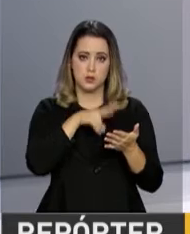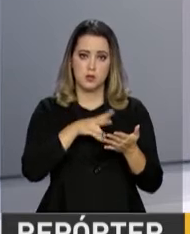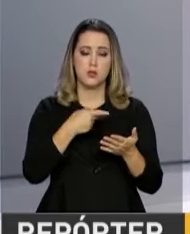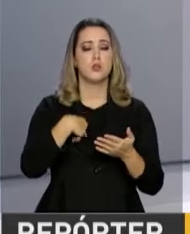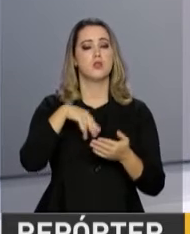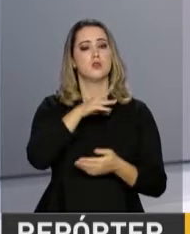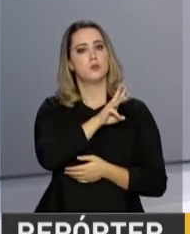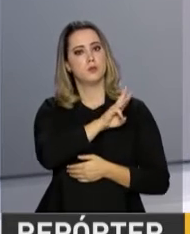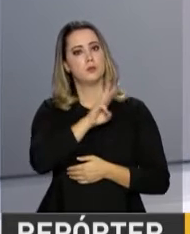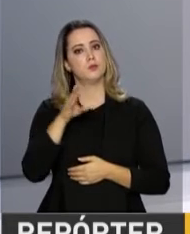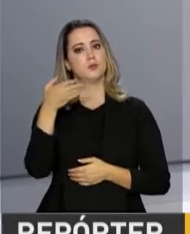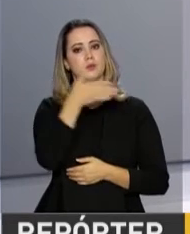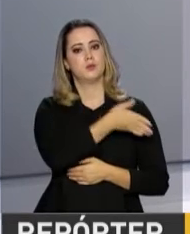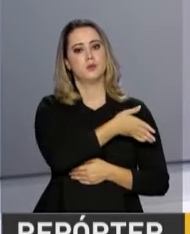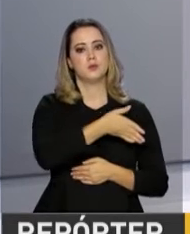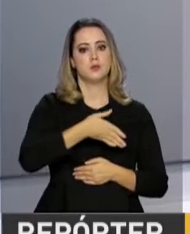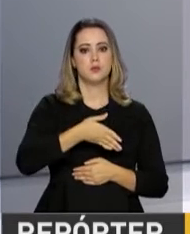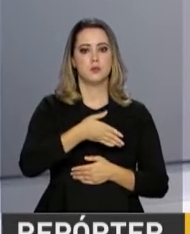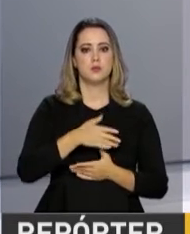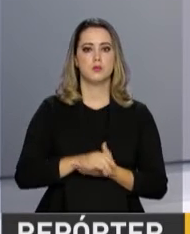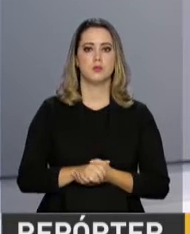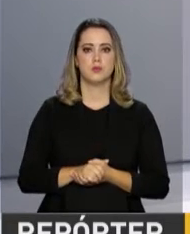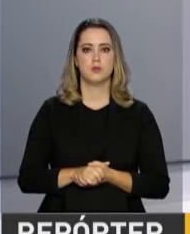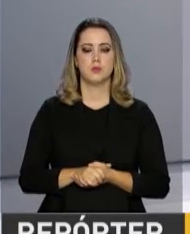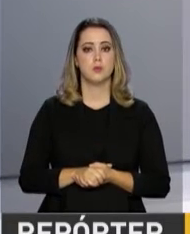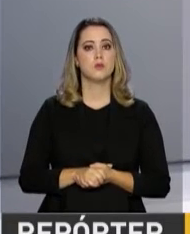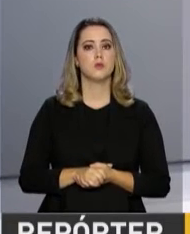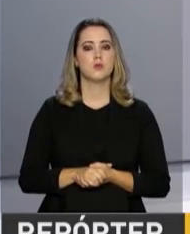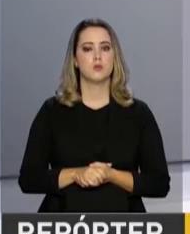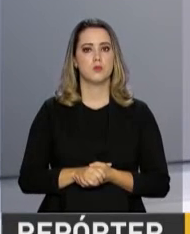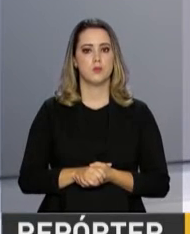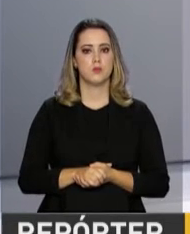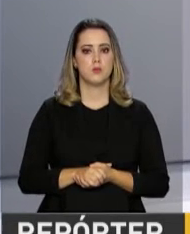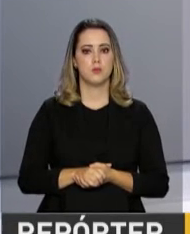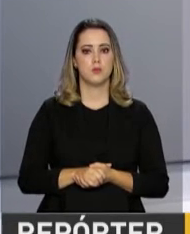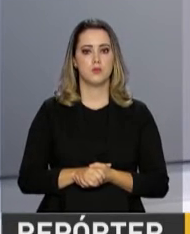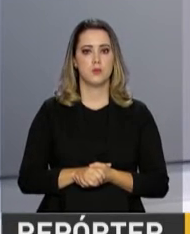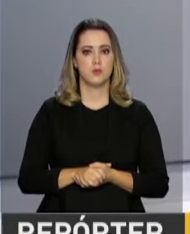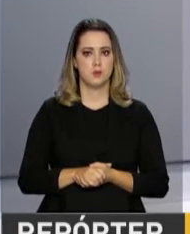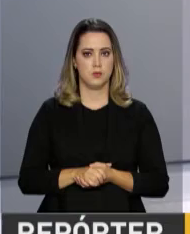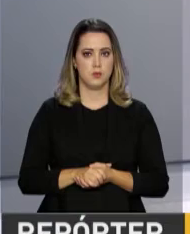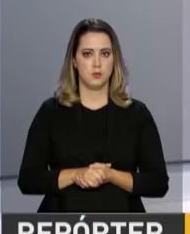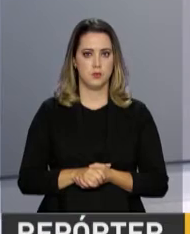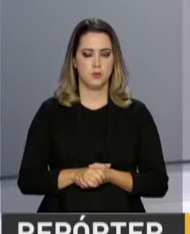de opinião do site do jornal português diário de notícias no endereço